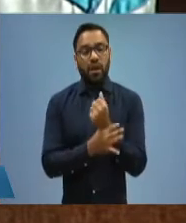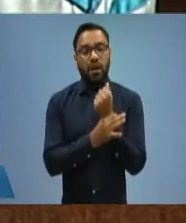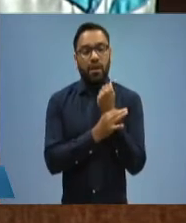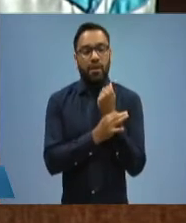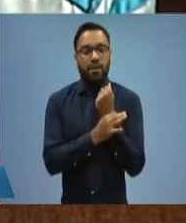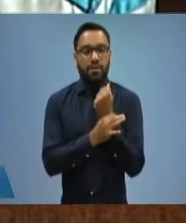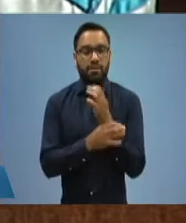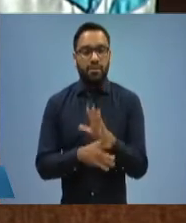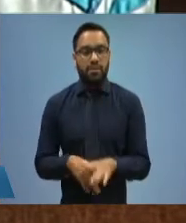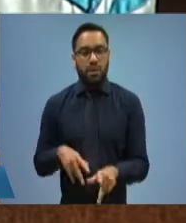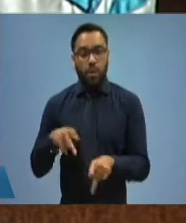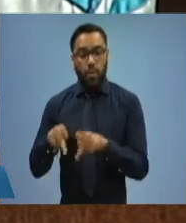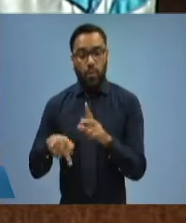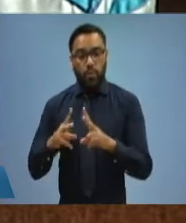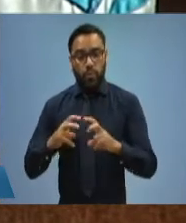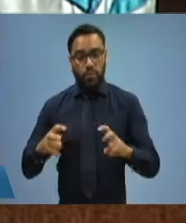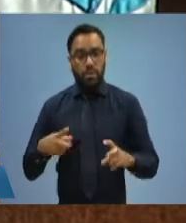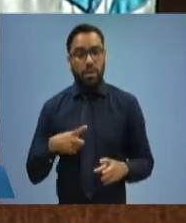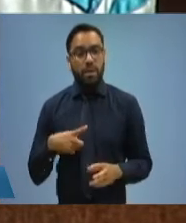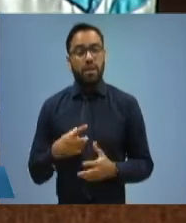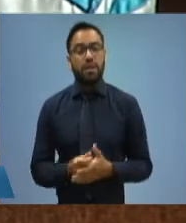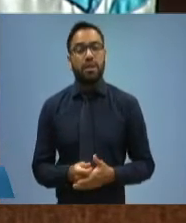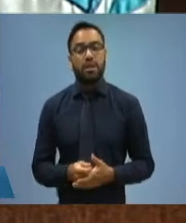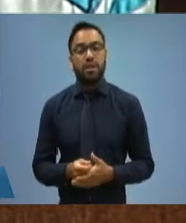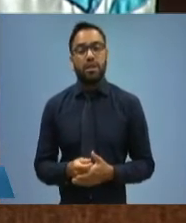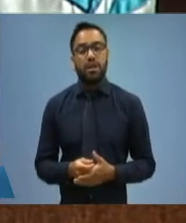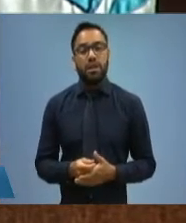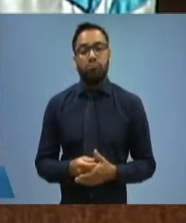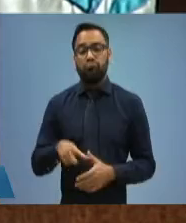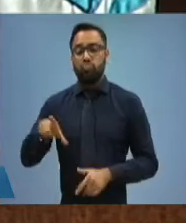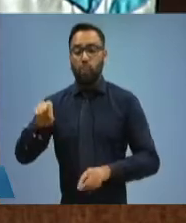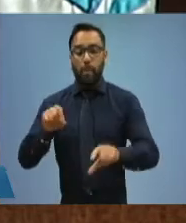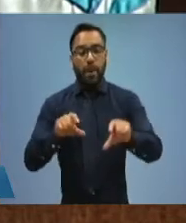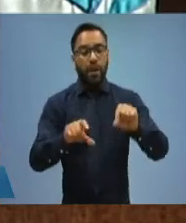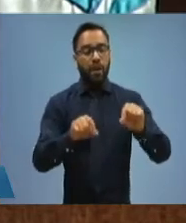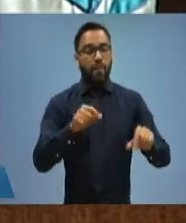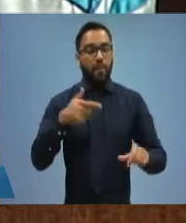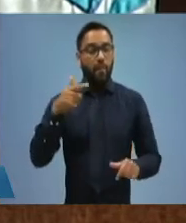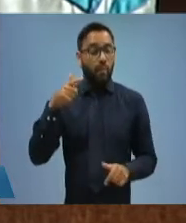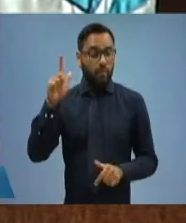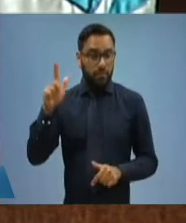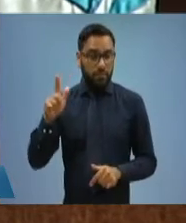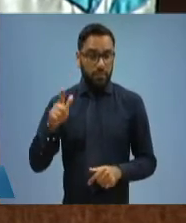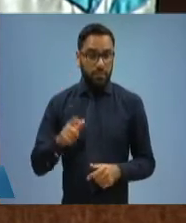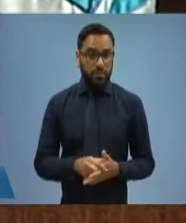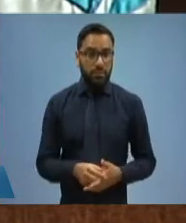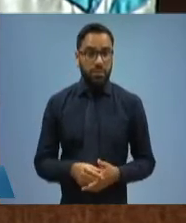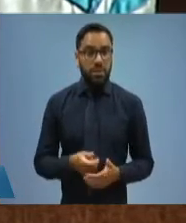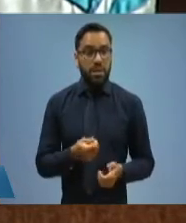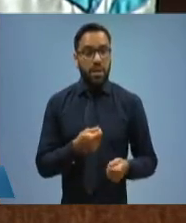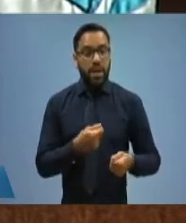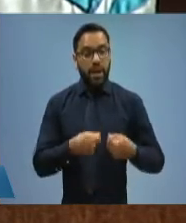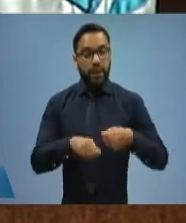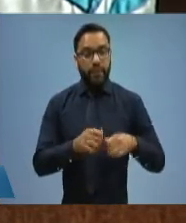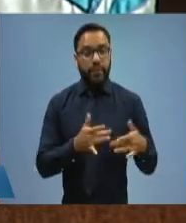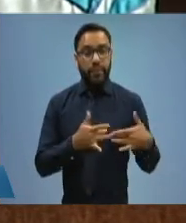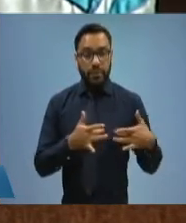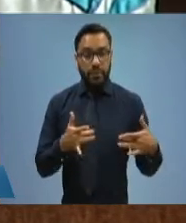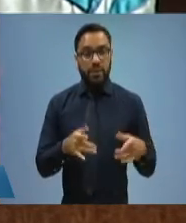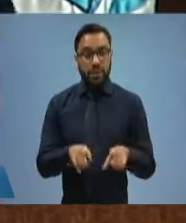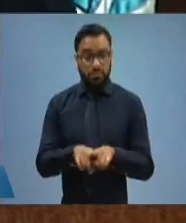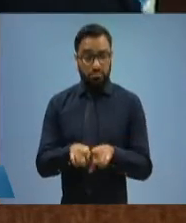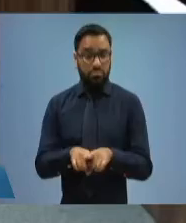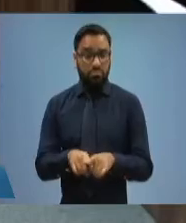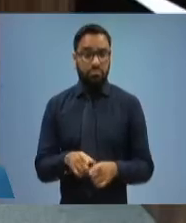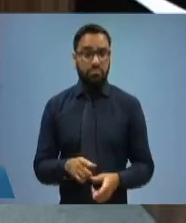Florianópolis tenha outras alternativas e a economia solidária é uma alternativa, sim, para muitas famílias hoje em Florianópolis. Obrigado. Obrigado,